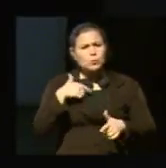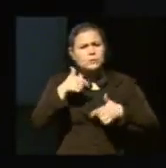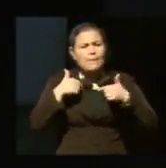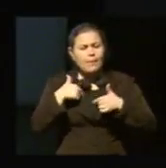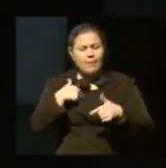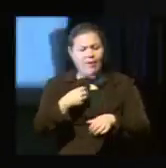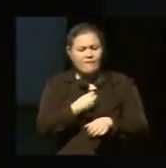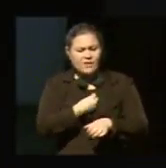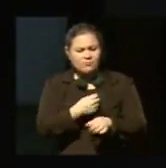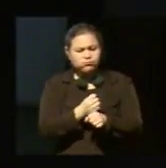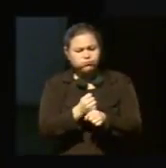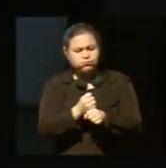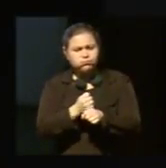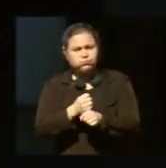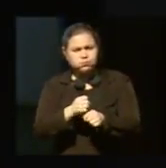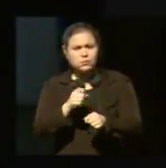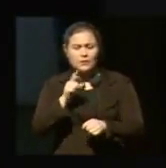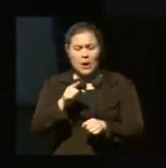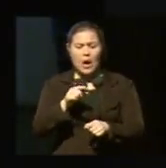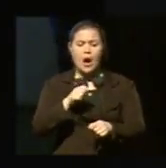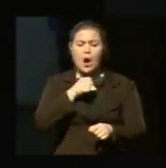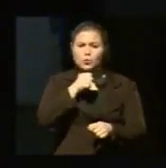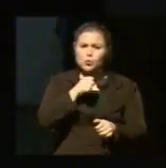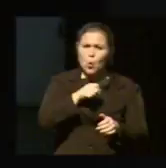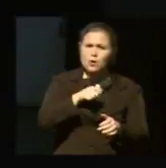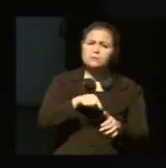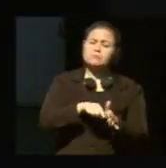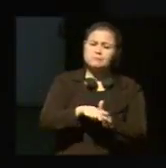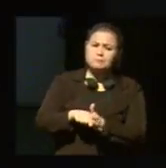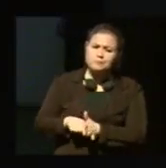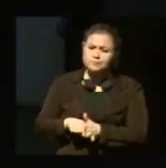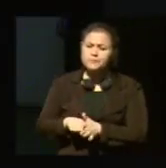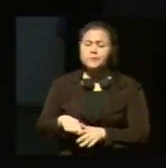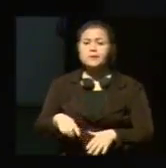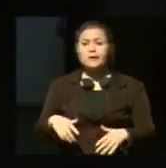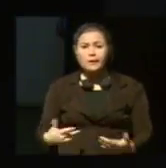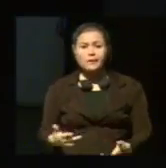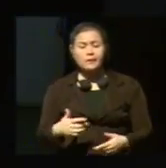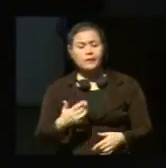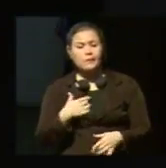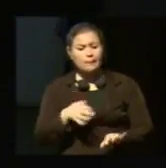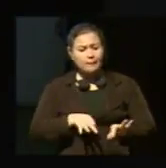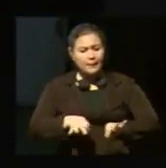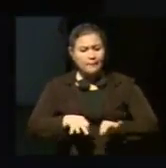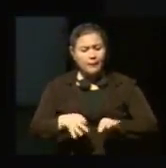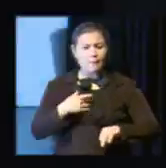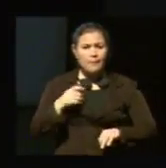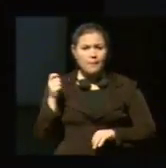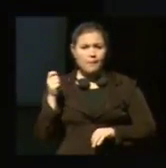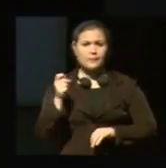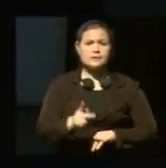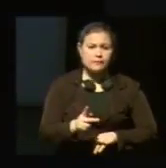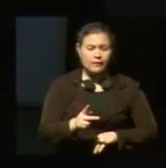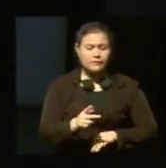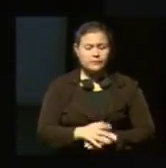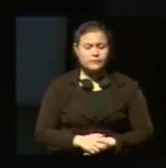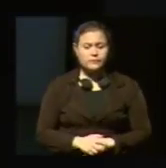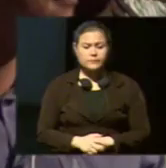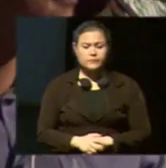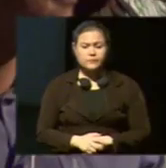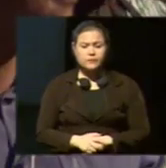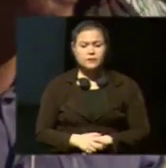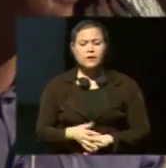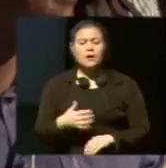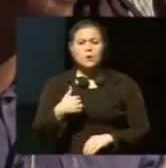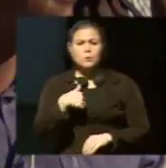trabalhei a minha vida inteira como auditor do Tribunal de Contas do Estado lang hier in dieser e aí me preparei para me aposentar. Mich auf meine Pensionierung